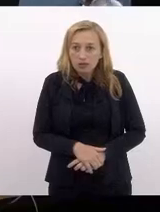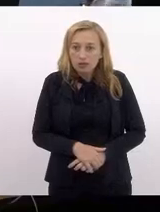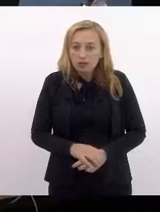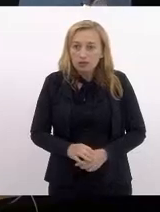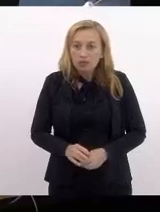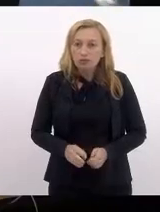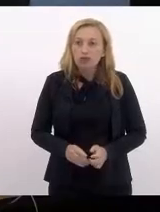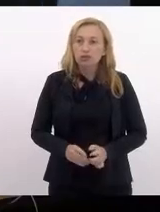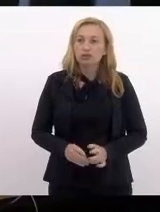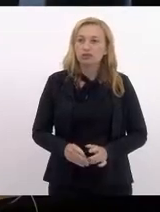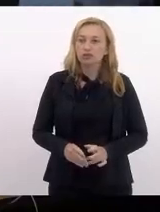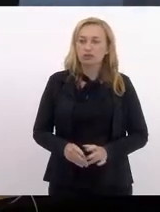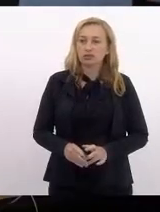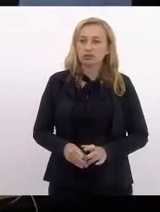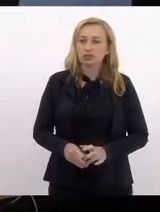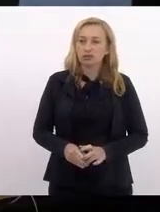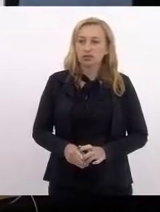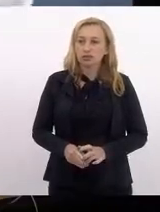oi oi Márcio